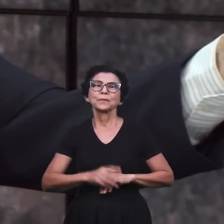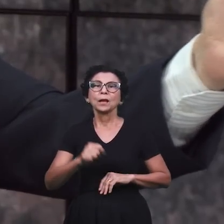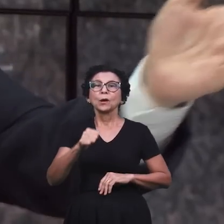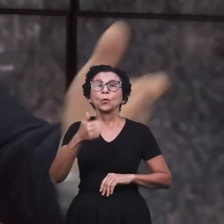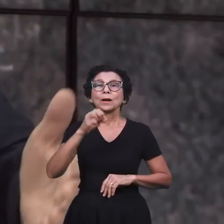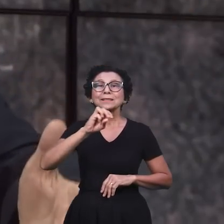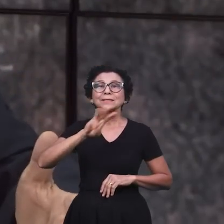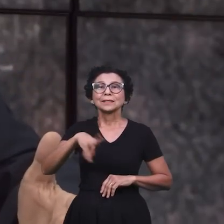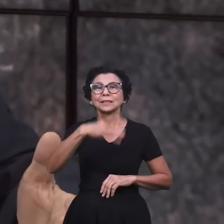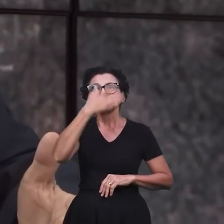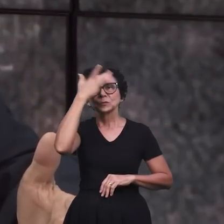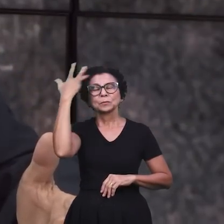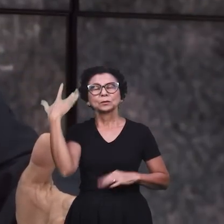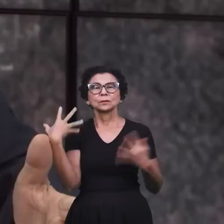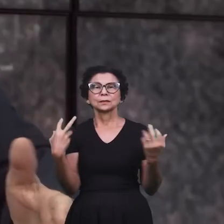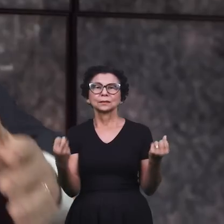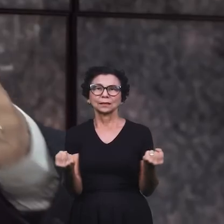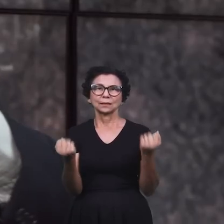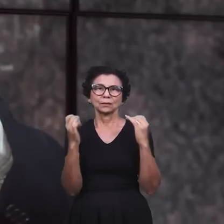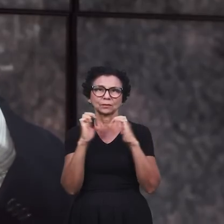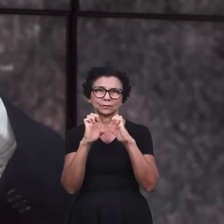Quase 3.000 se converteram.